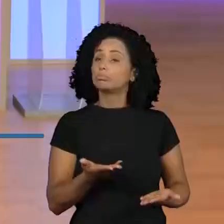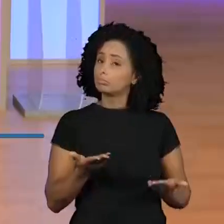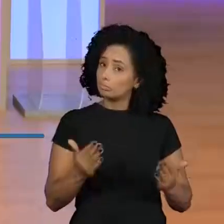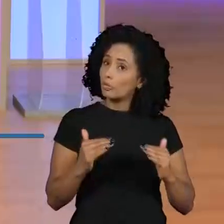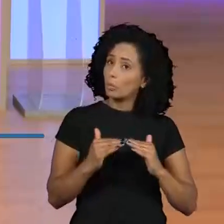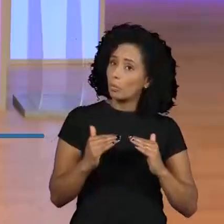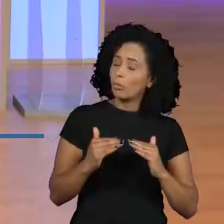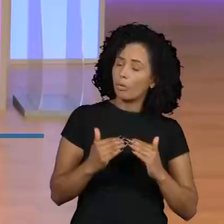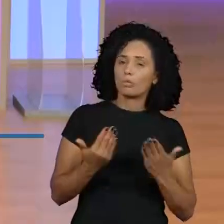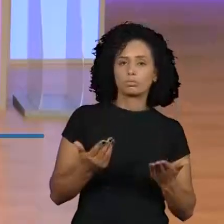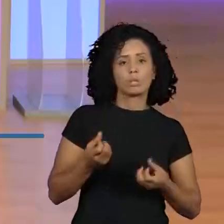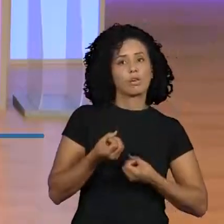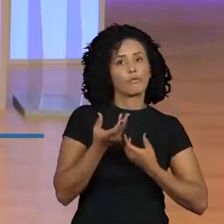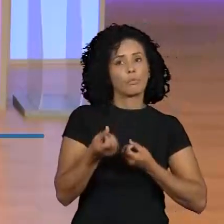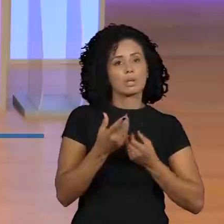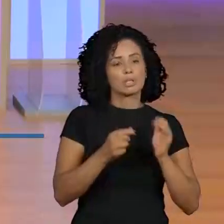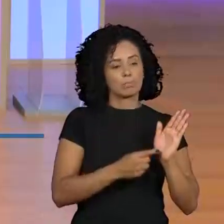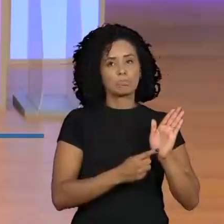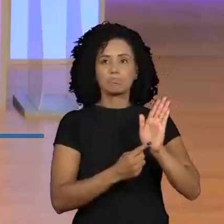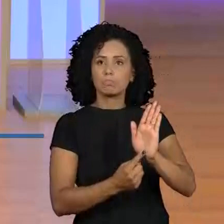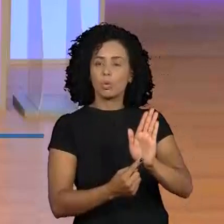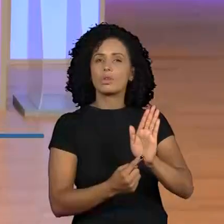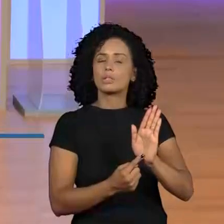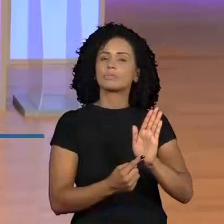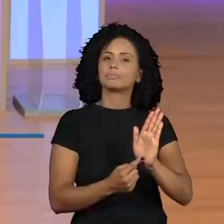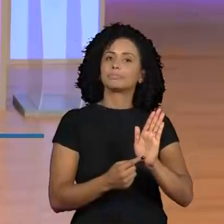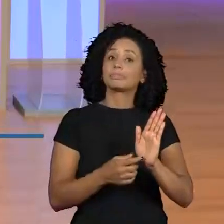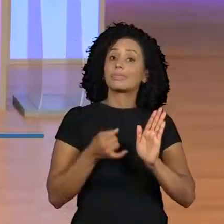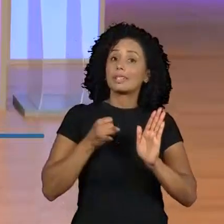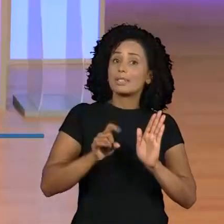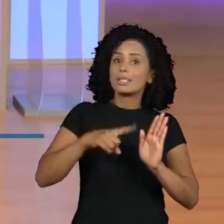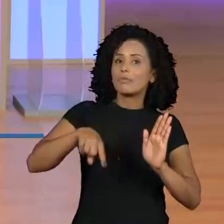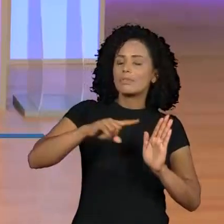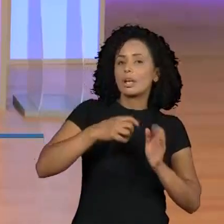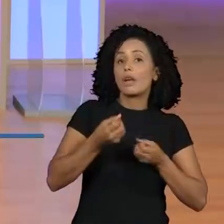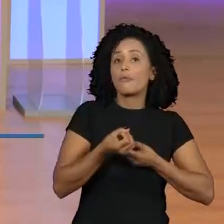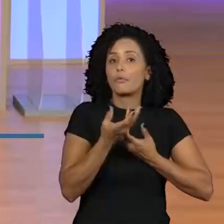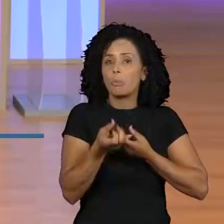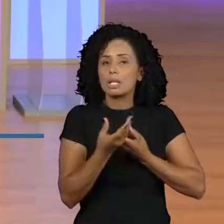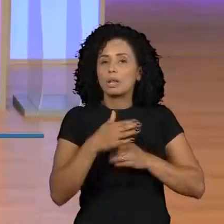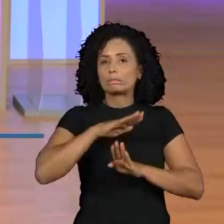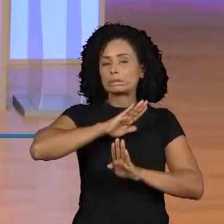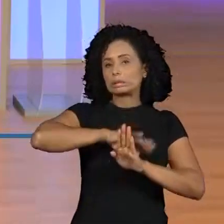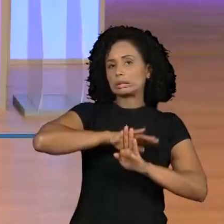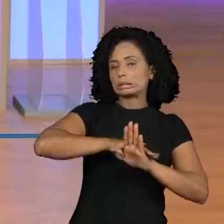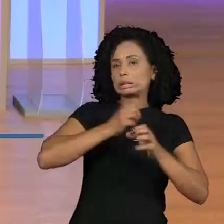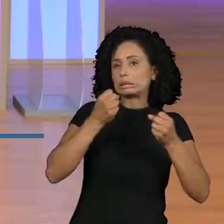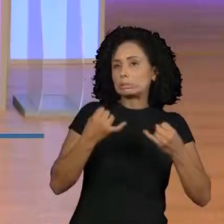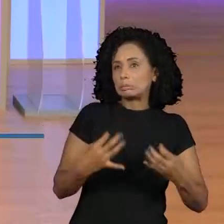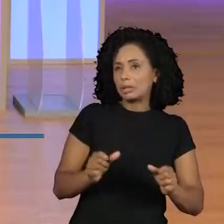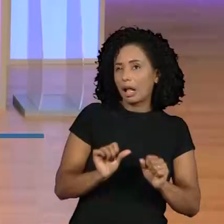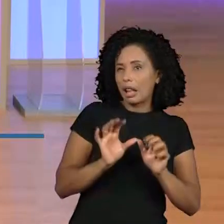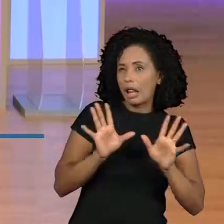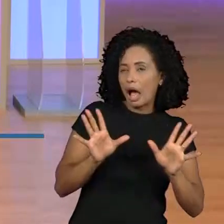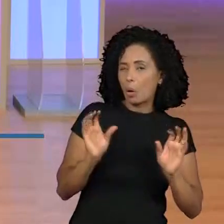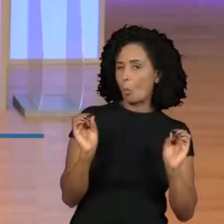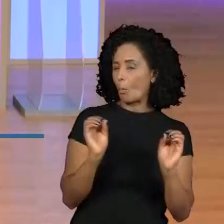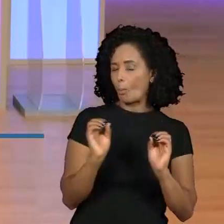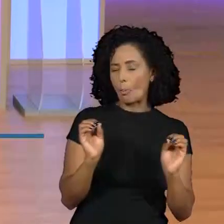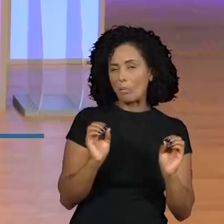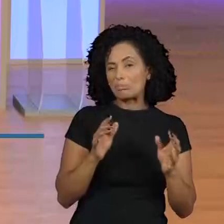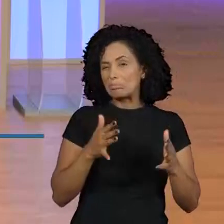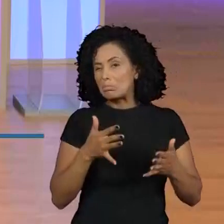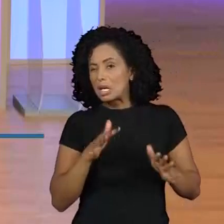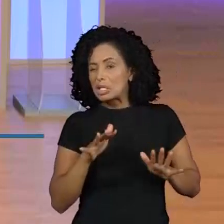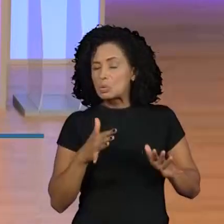informações explícitas. E aquelas que nós precisamos compreender, que não está muito clara, que está ali mais ou